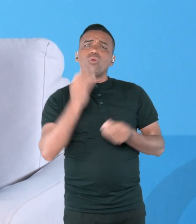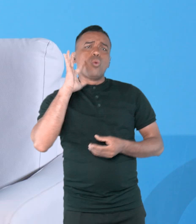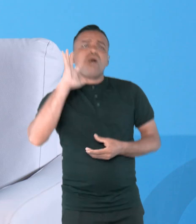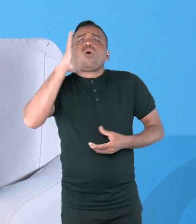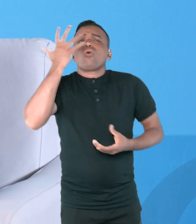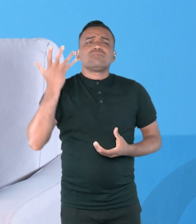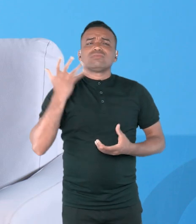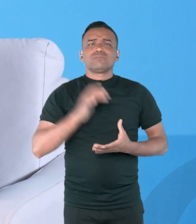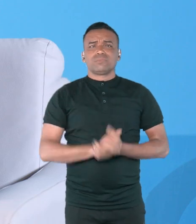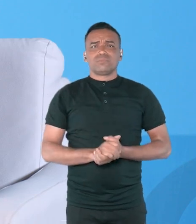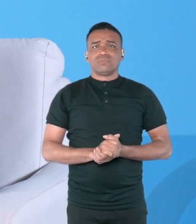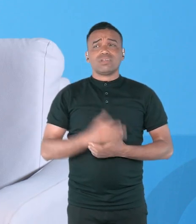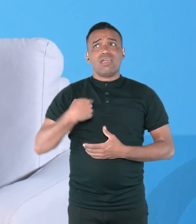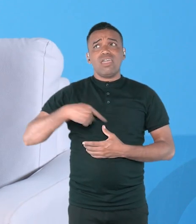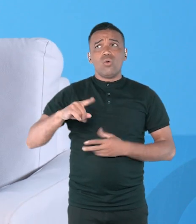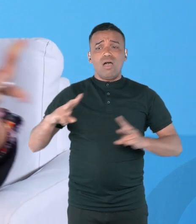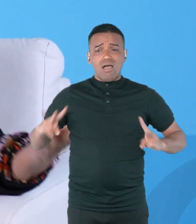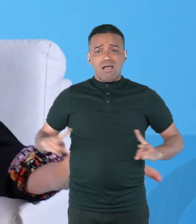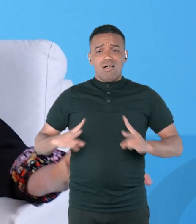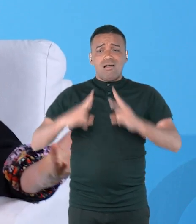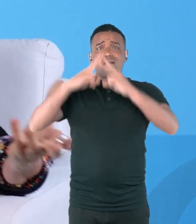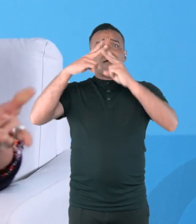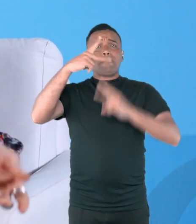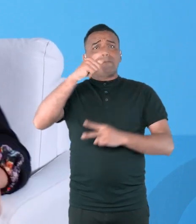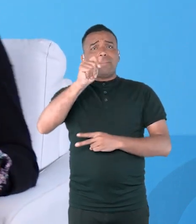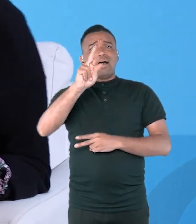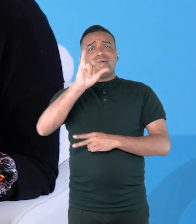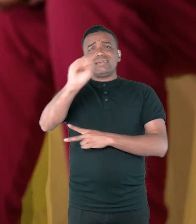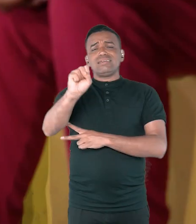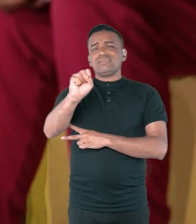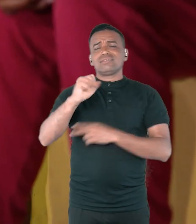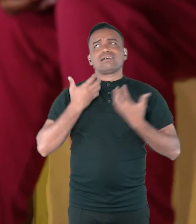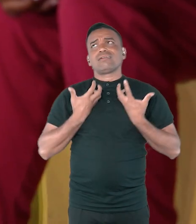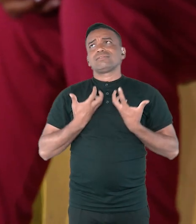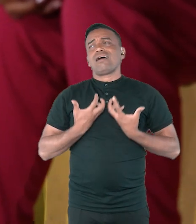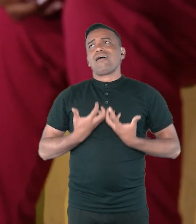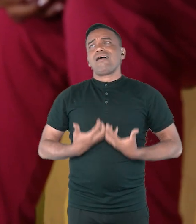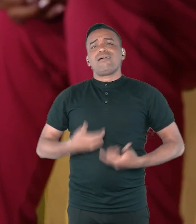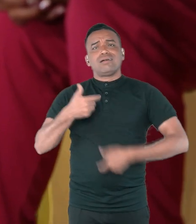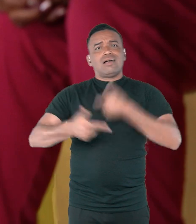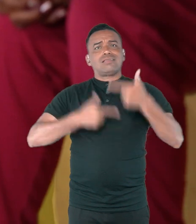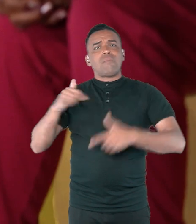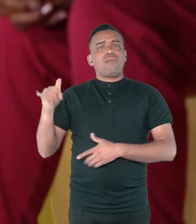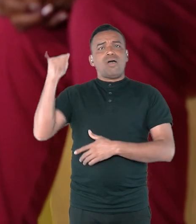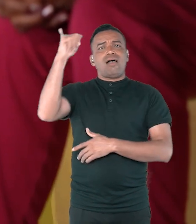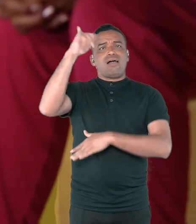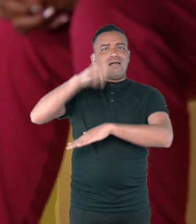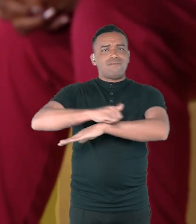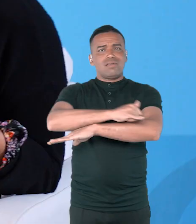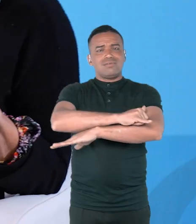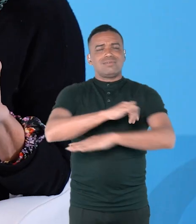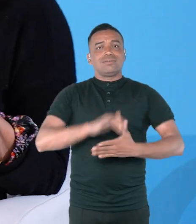fui? E eu andando por Paris, cansada, depois... Na arquibancada, uma espectadora de